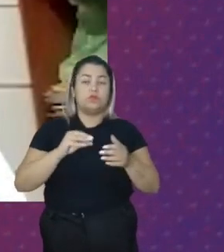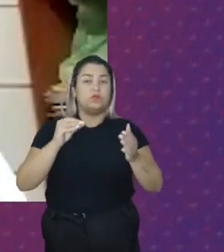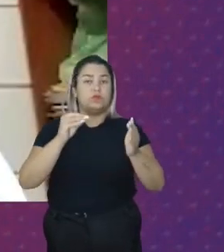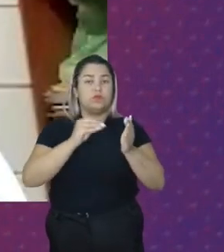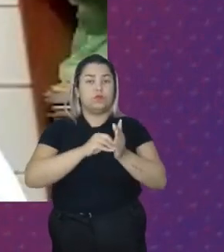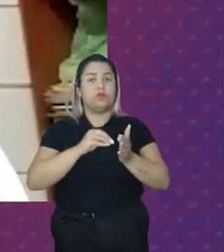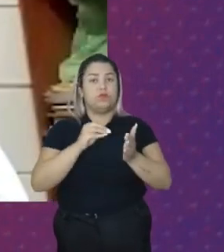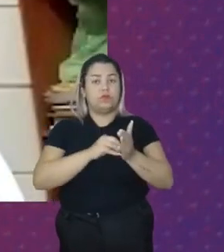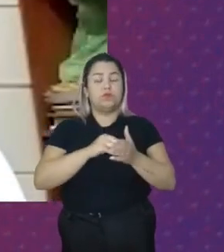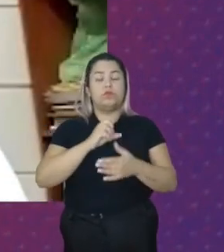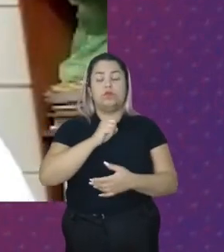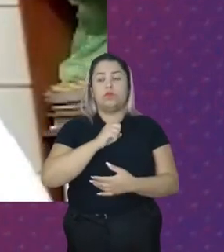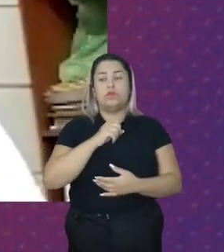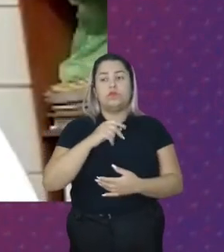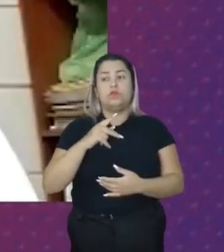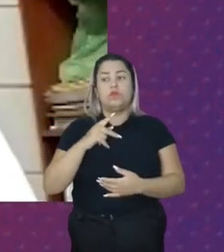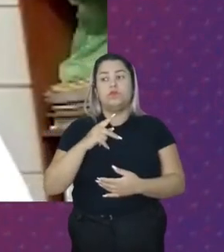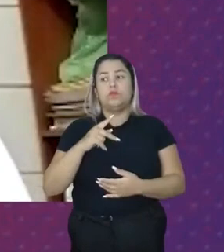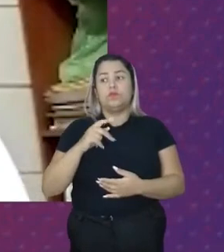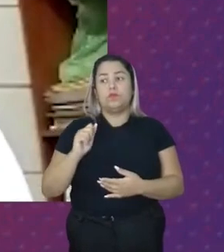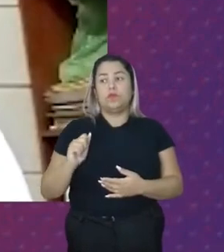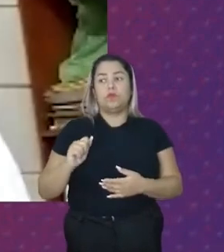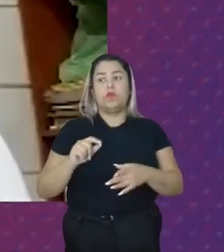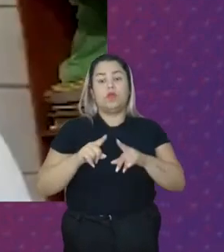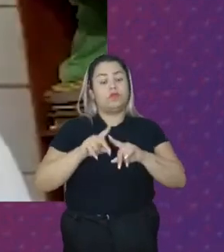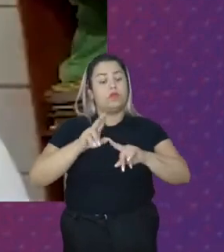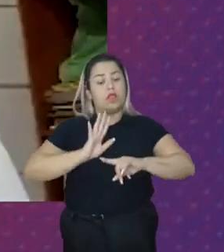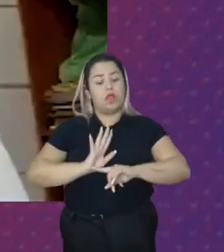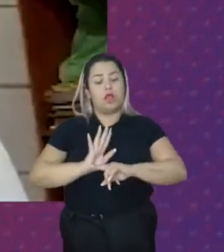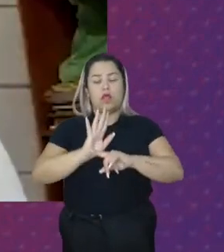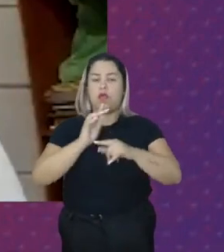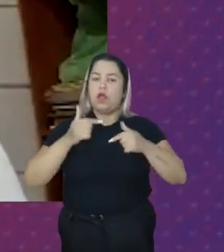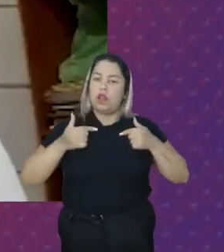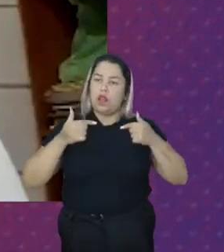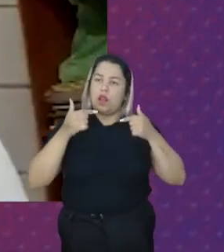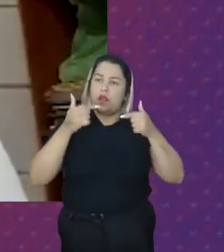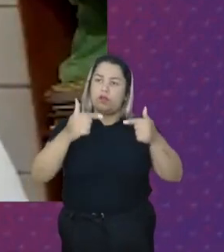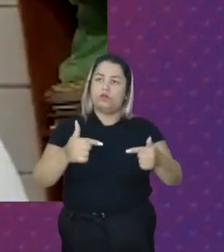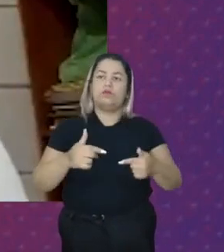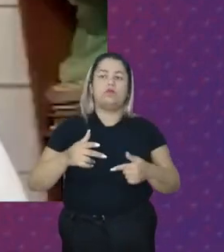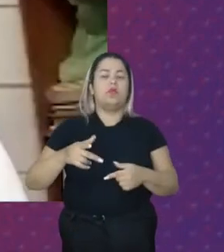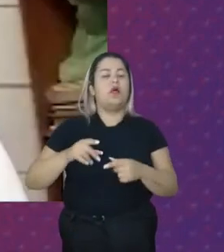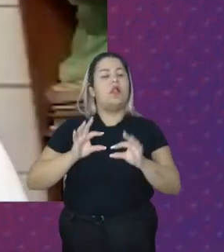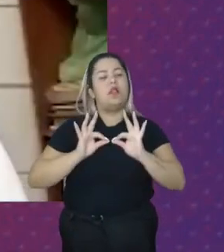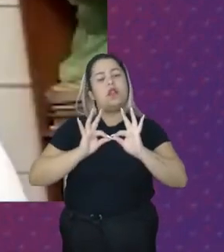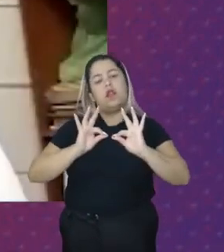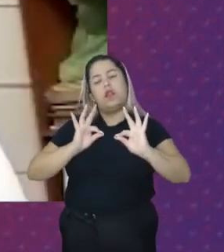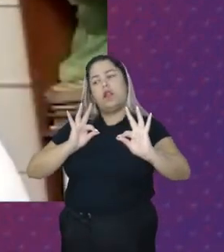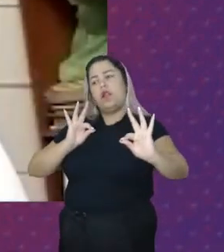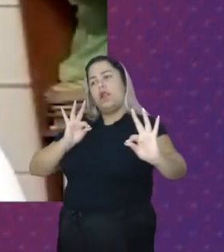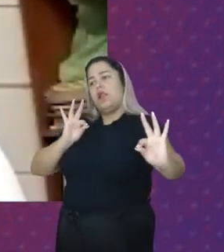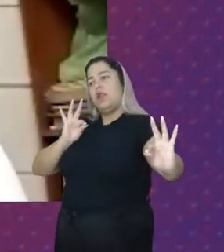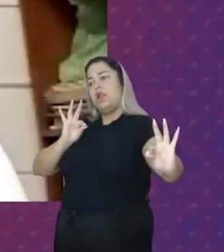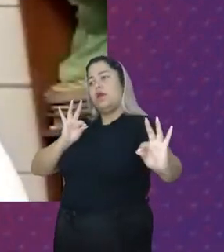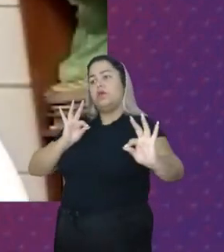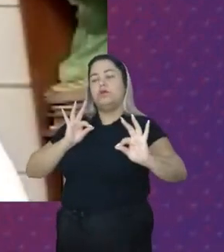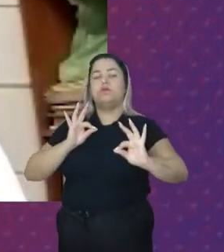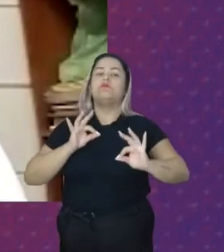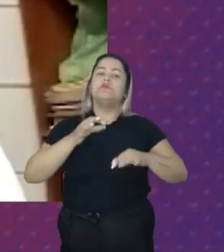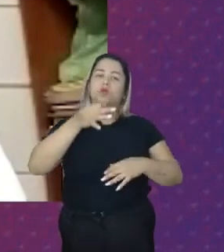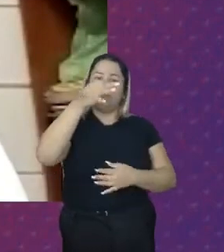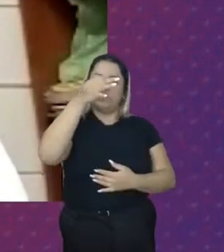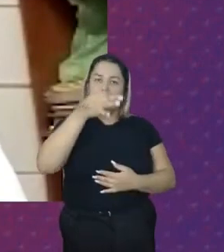recolhimento Previdenciário Então Essa luta Ainda está Muito longe Da gente chegar E dizer É o ideal